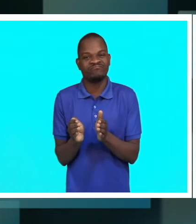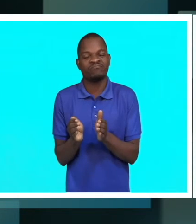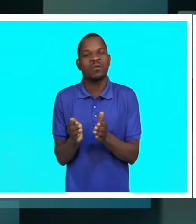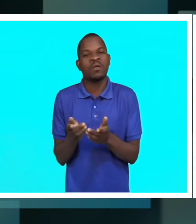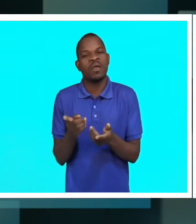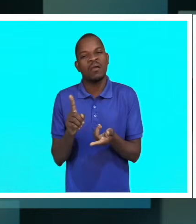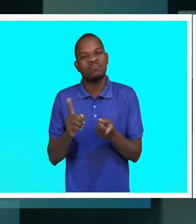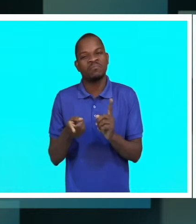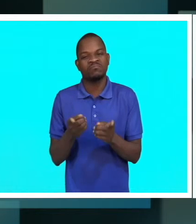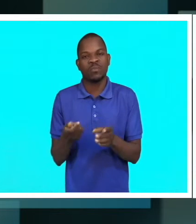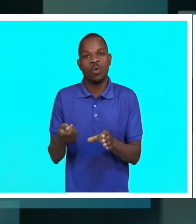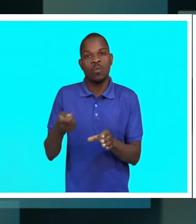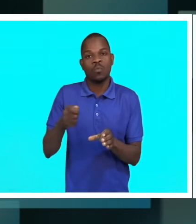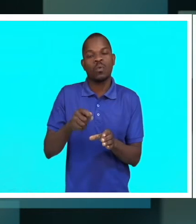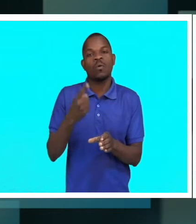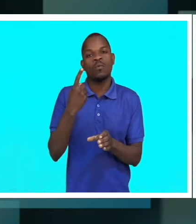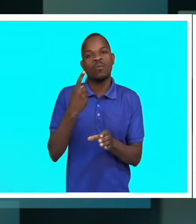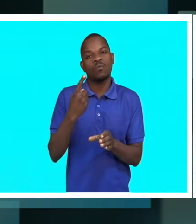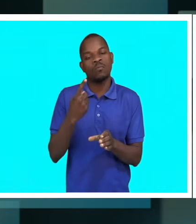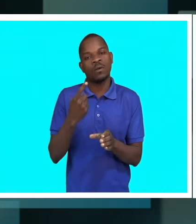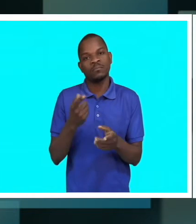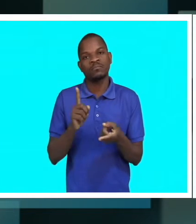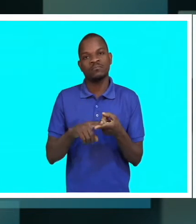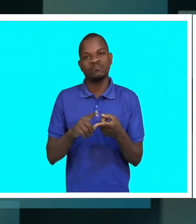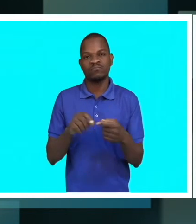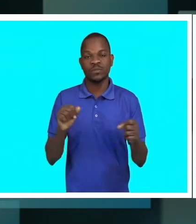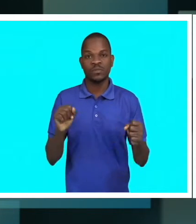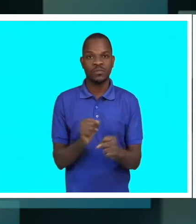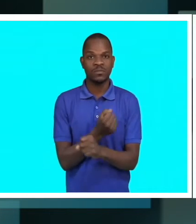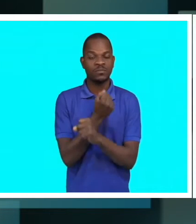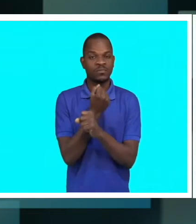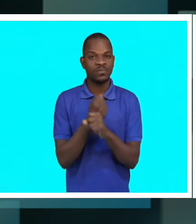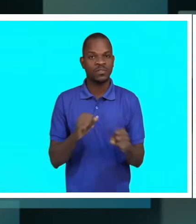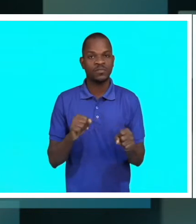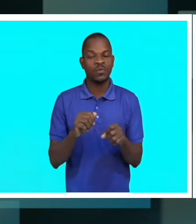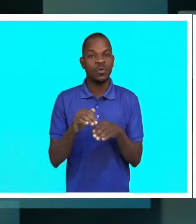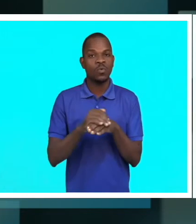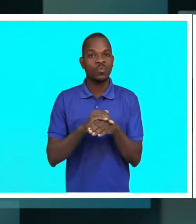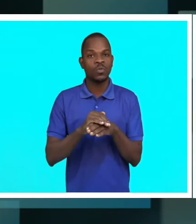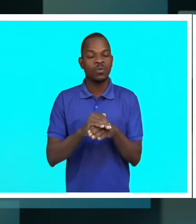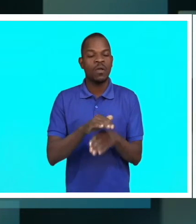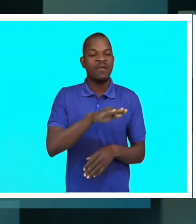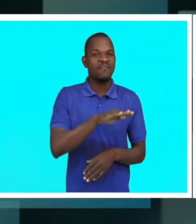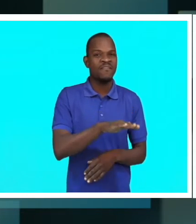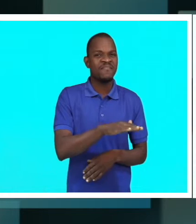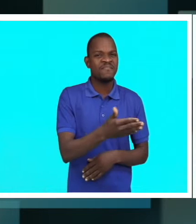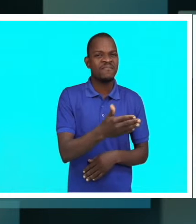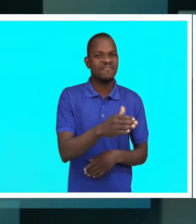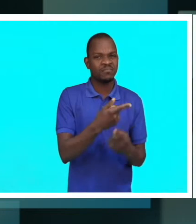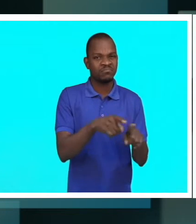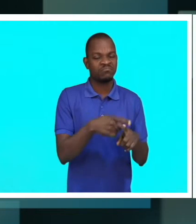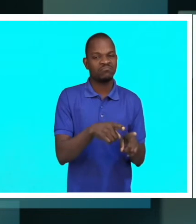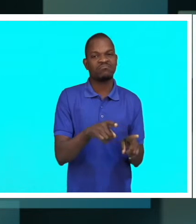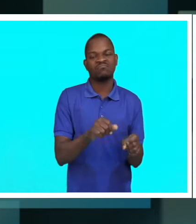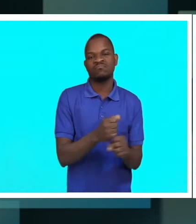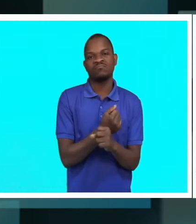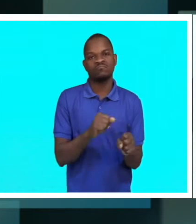torno de uma colher de sopa. E não deve ser usado para